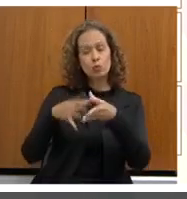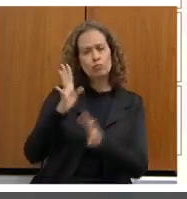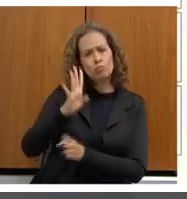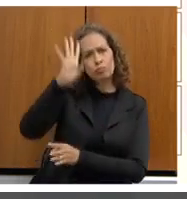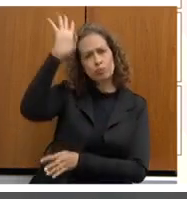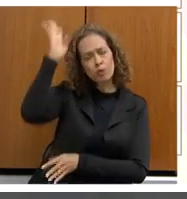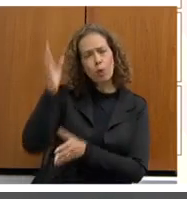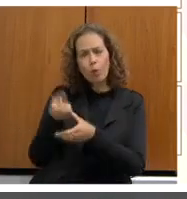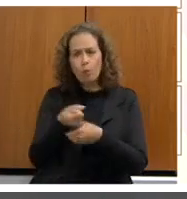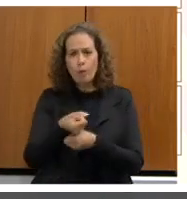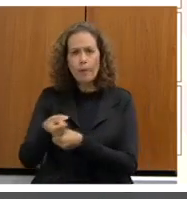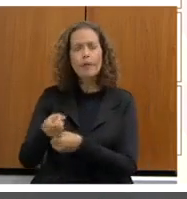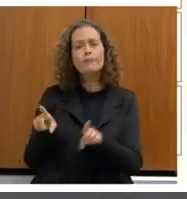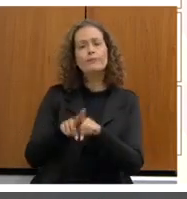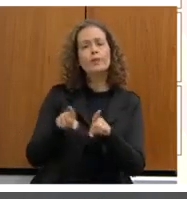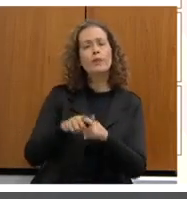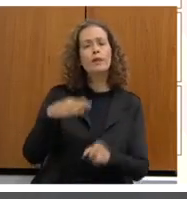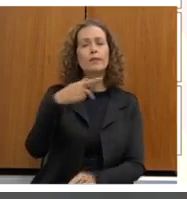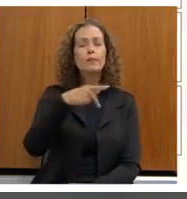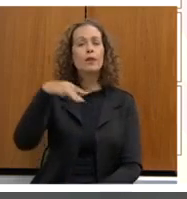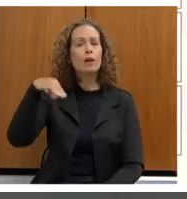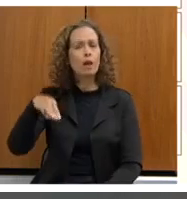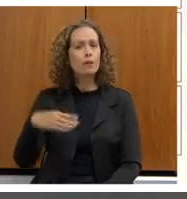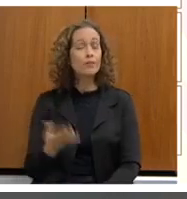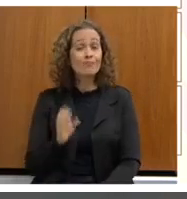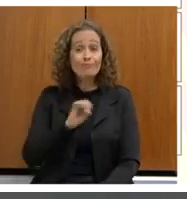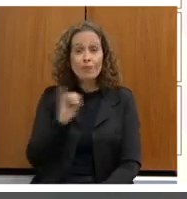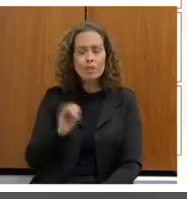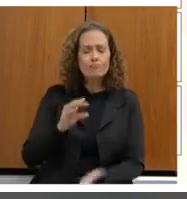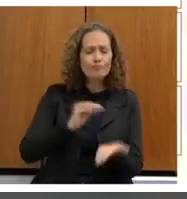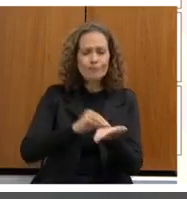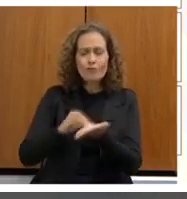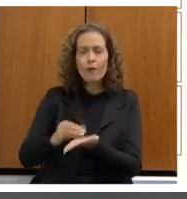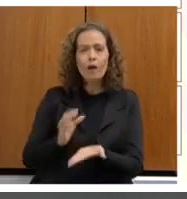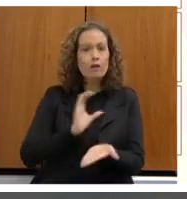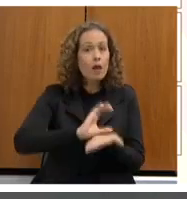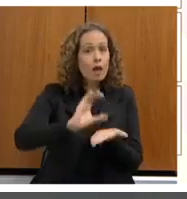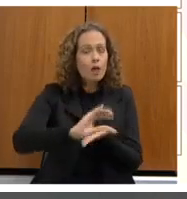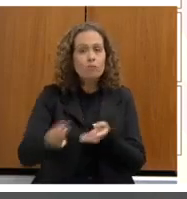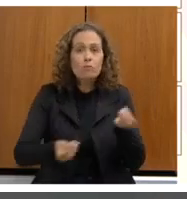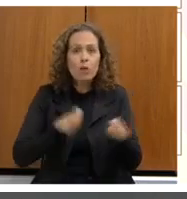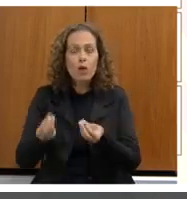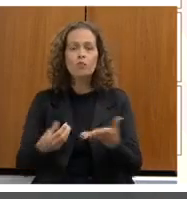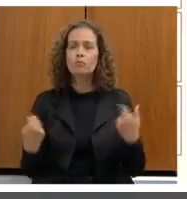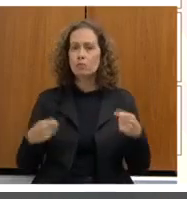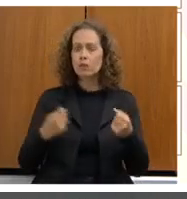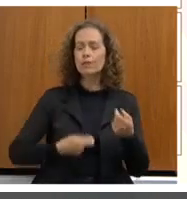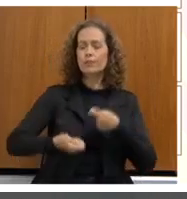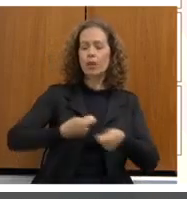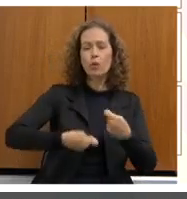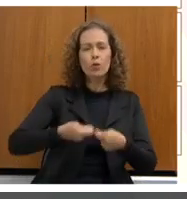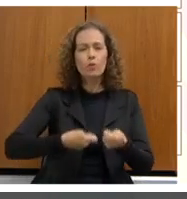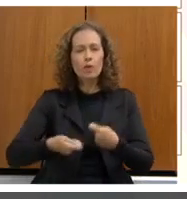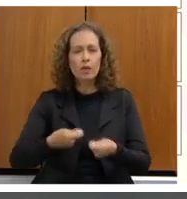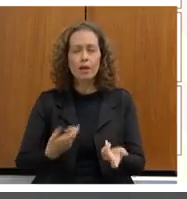e sem assim esses recursos não é isso aqui é para gente trazer economia é porque senão nós